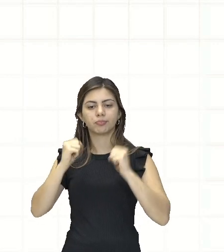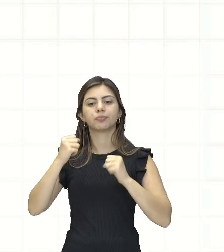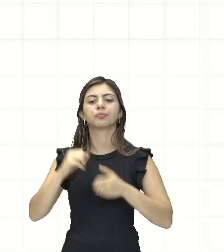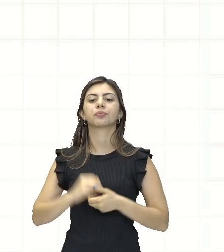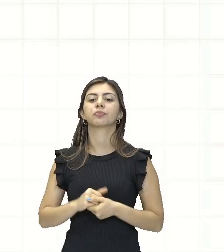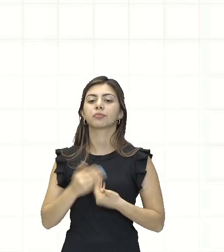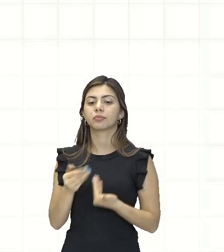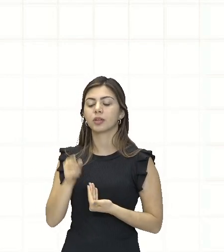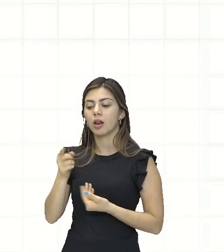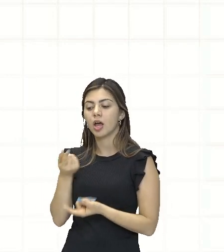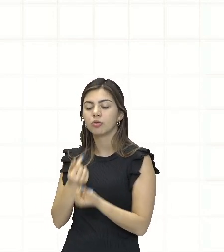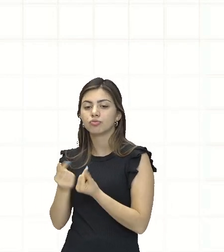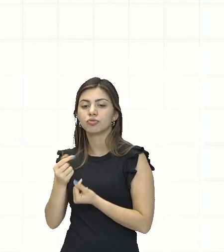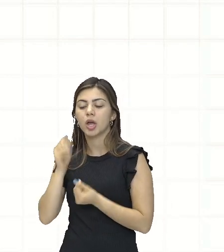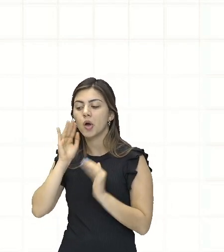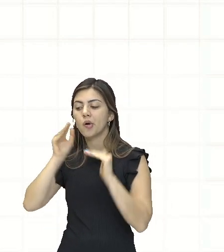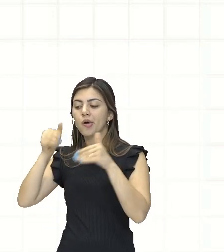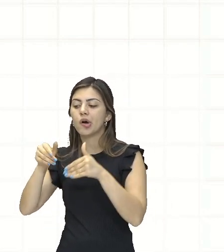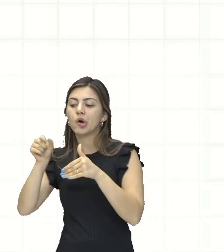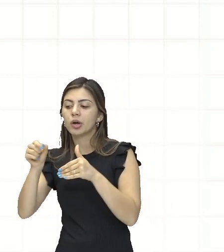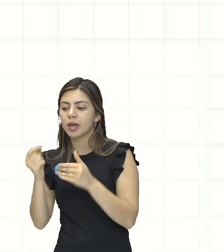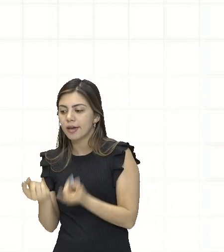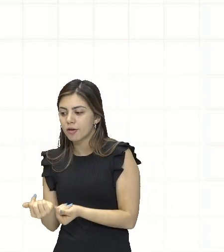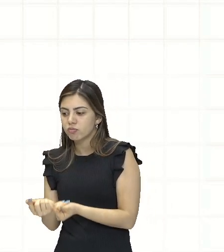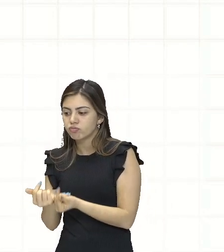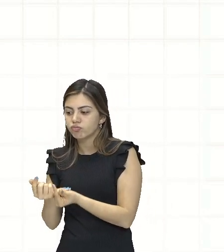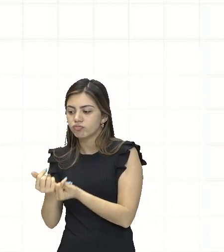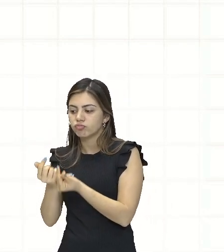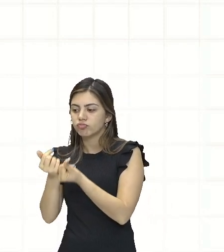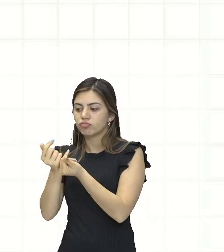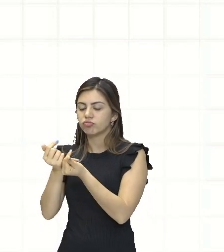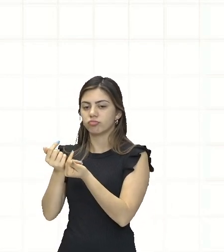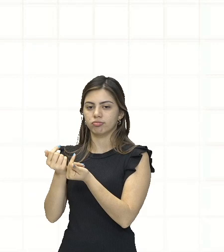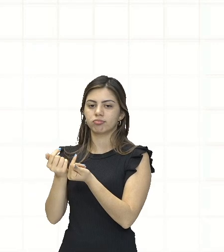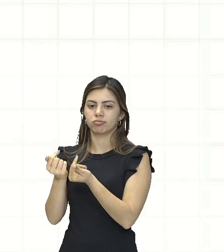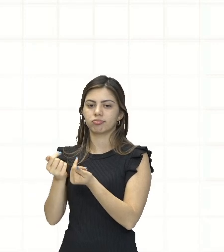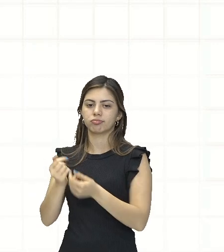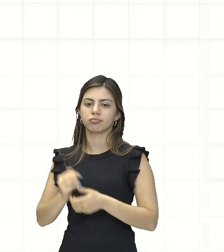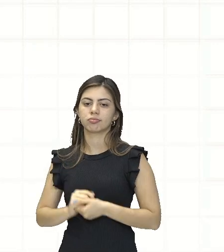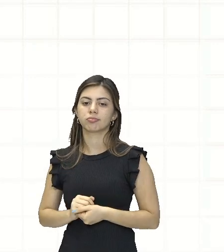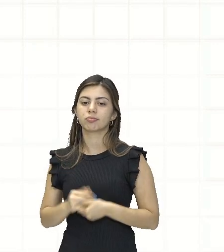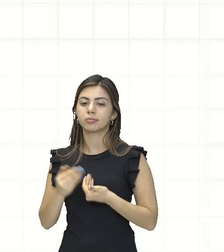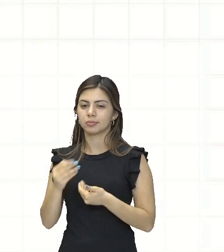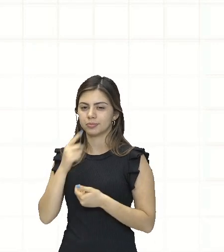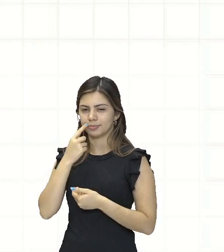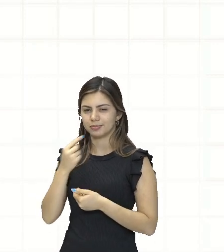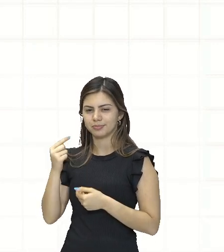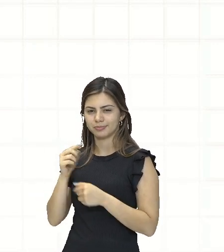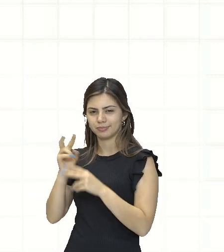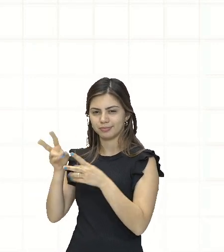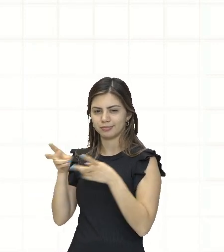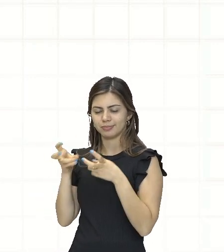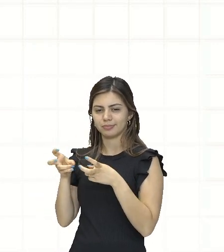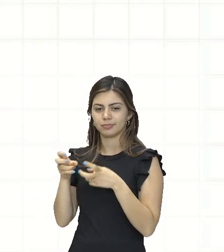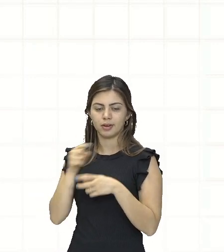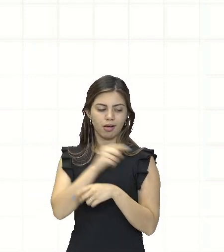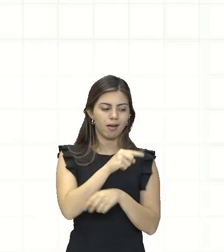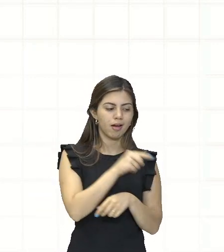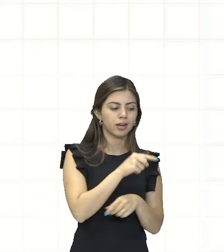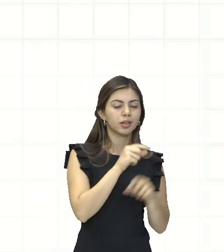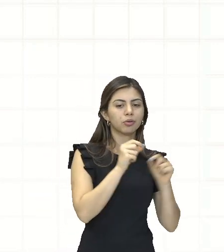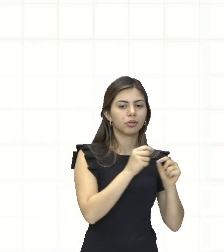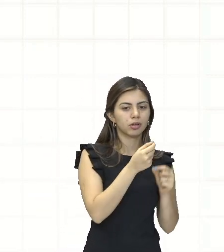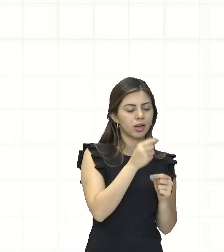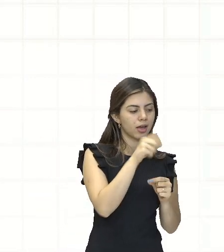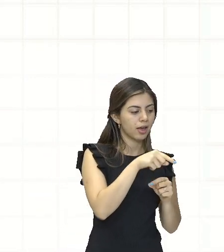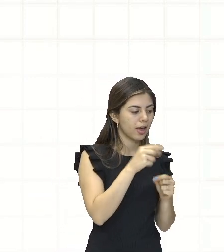economia vai visar o acúmulo de capital e enriquecimento. Observem só, enquanto no feudalismo a economia